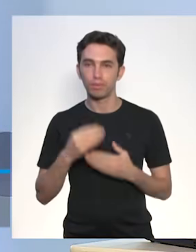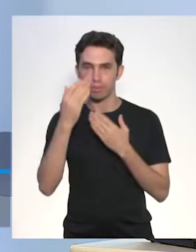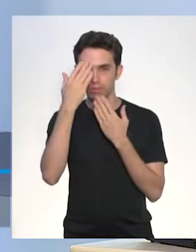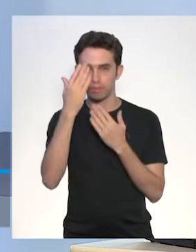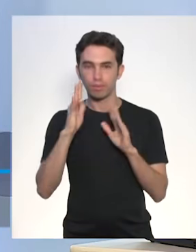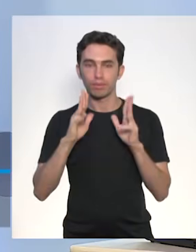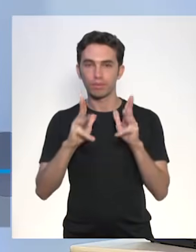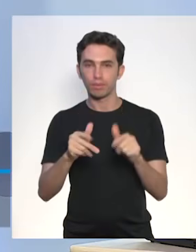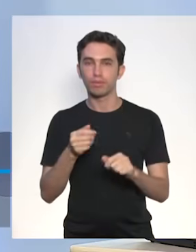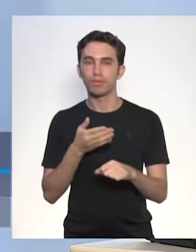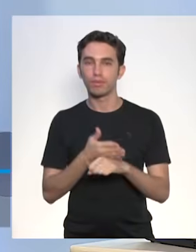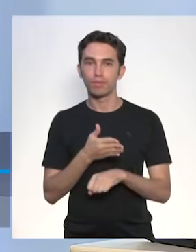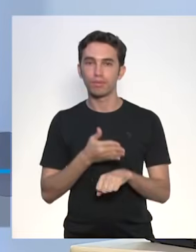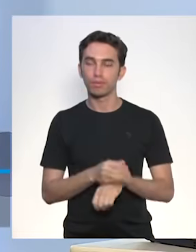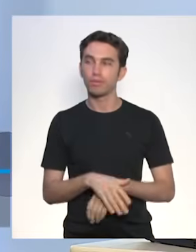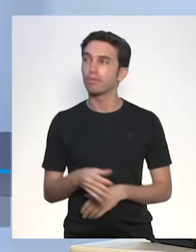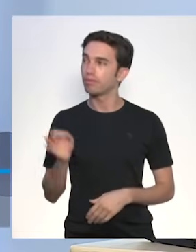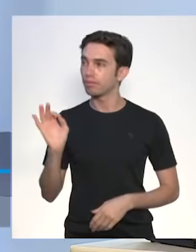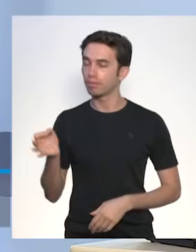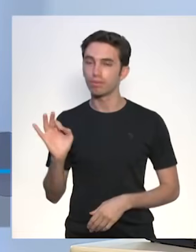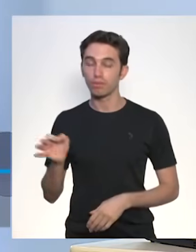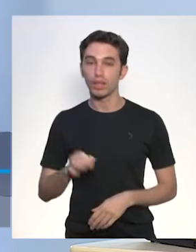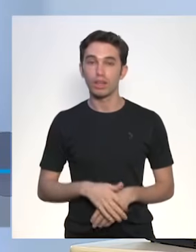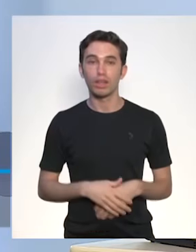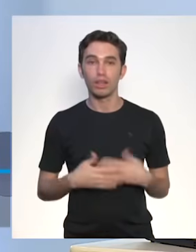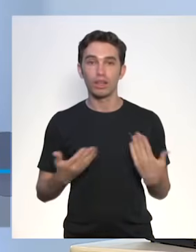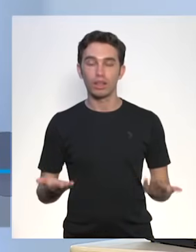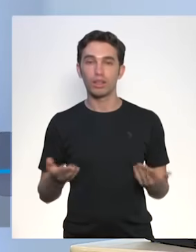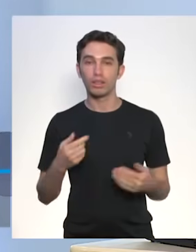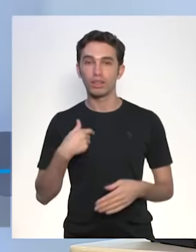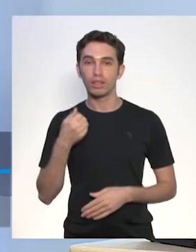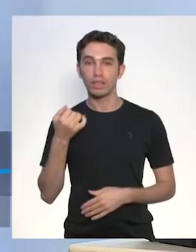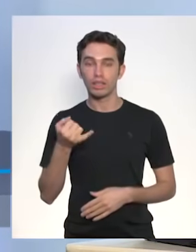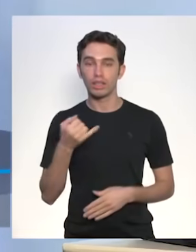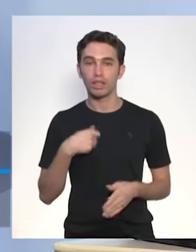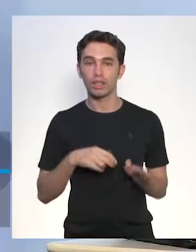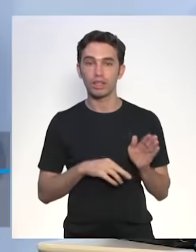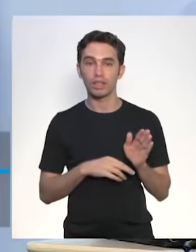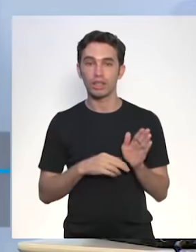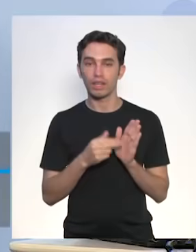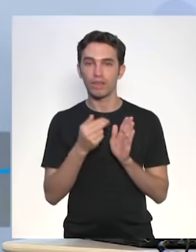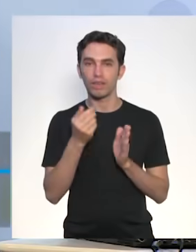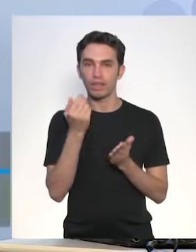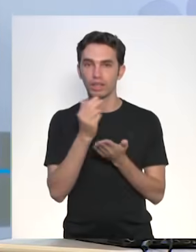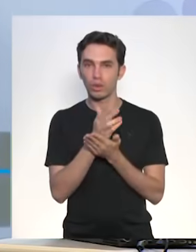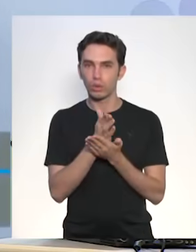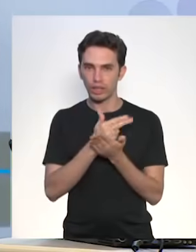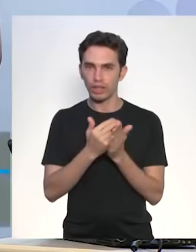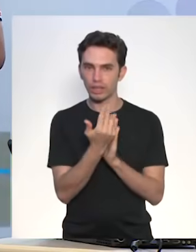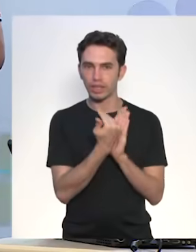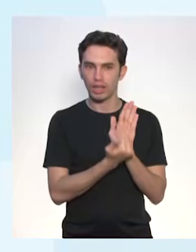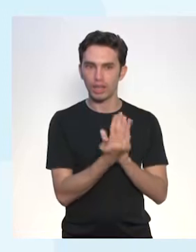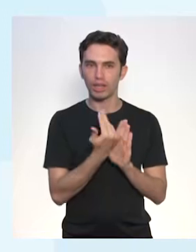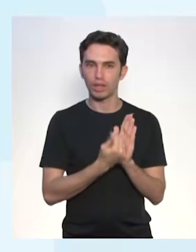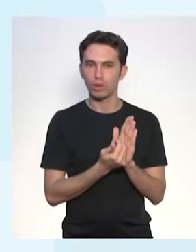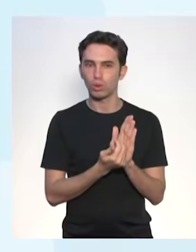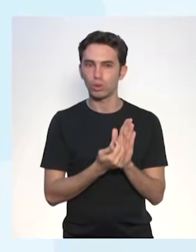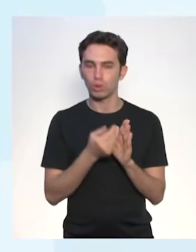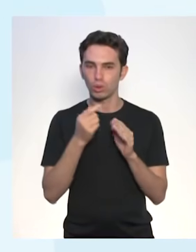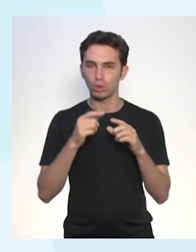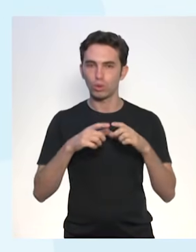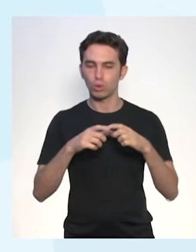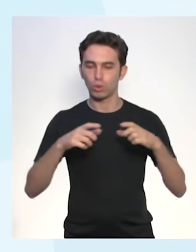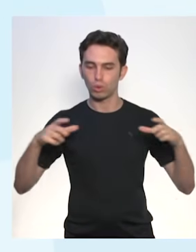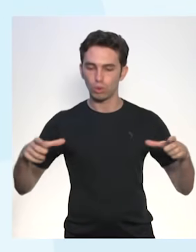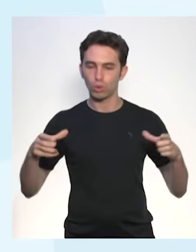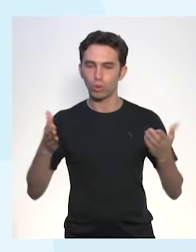bem. E é isso mesmo, né, Osmar? Olha só. Se a gente colocar, né, fazer esse desenho do bolo aí, ó. Olha lá, o bolo, né,